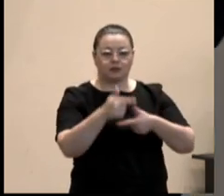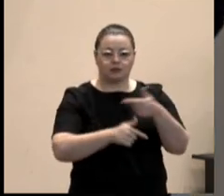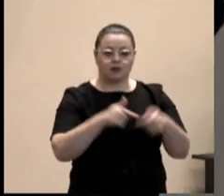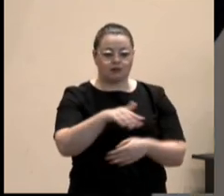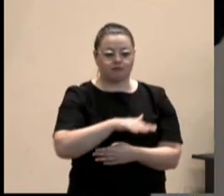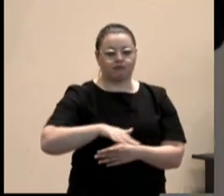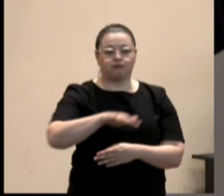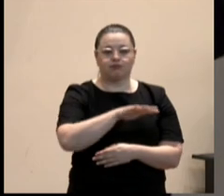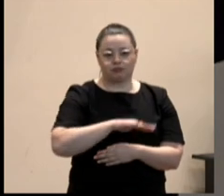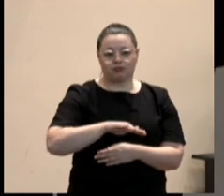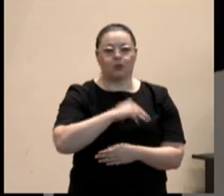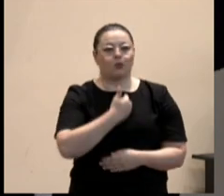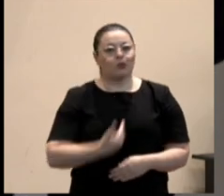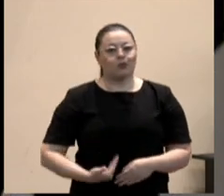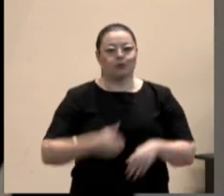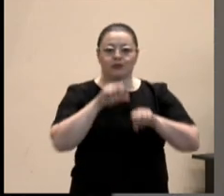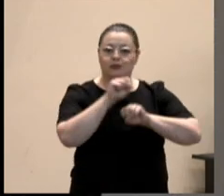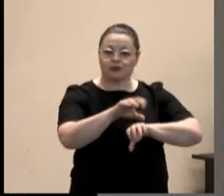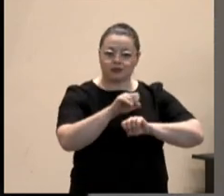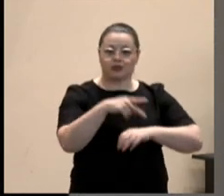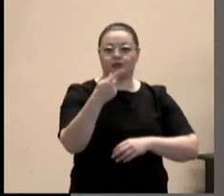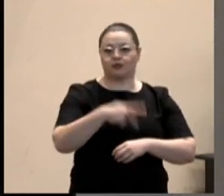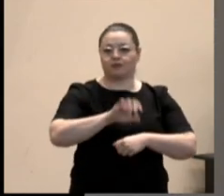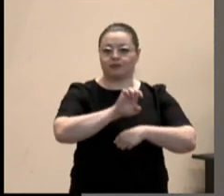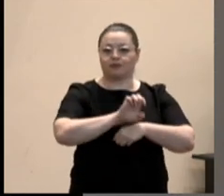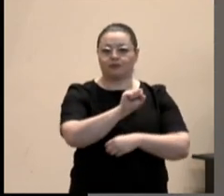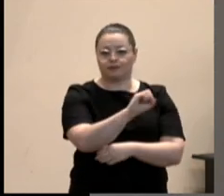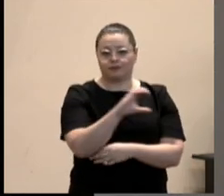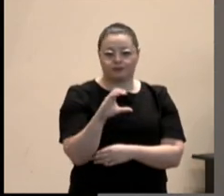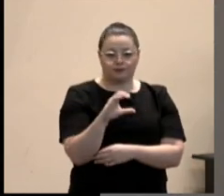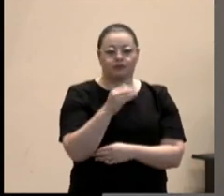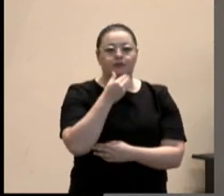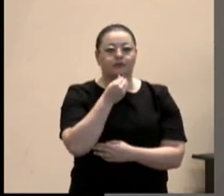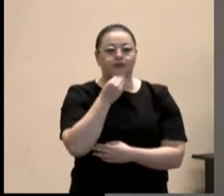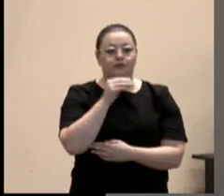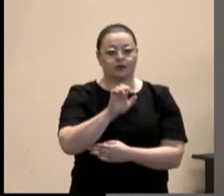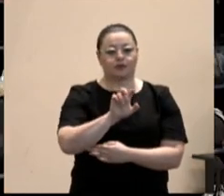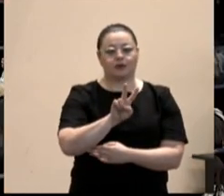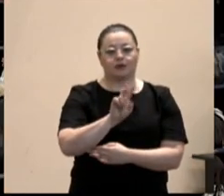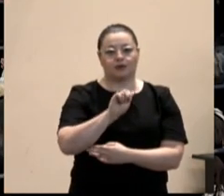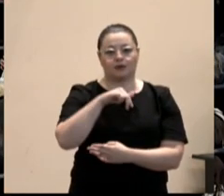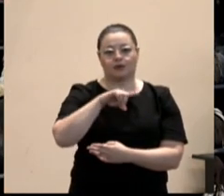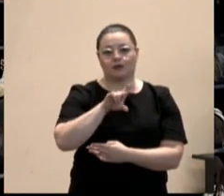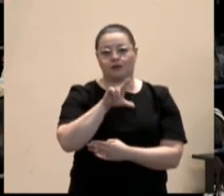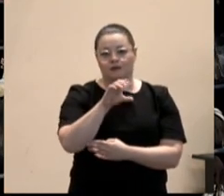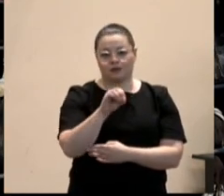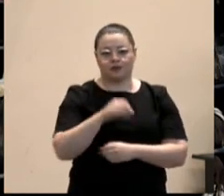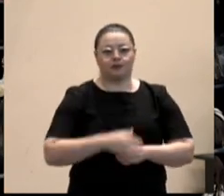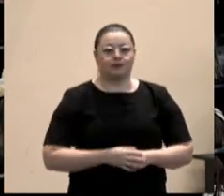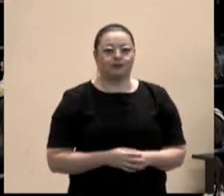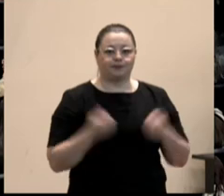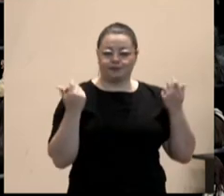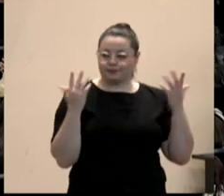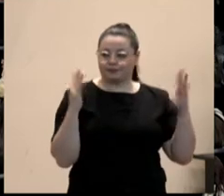de Ensino do Estado de Santa Catarina, senhor Evandro Acadroli.